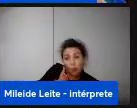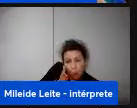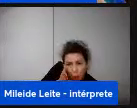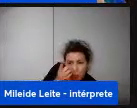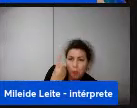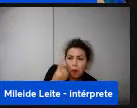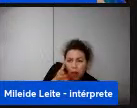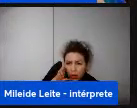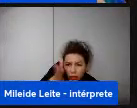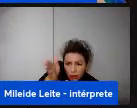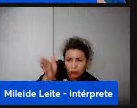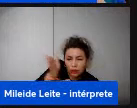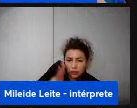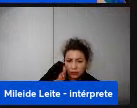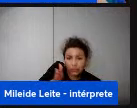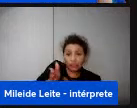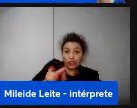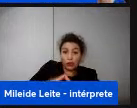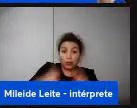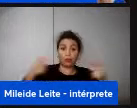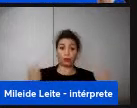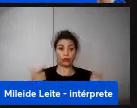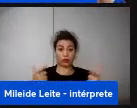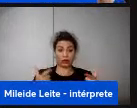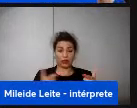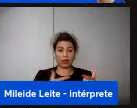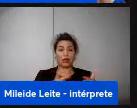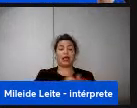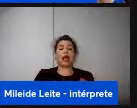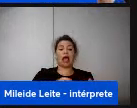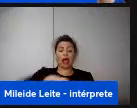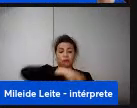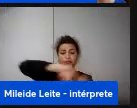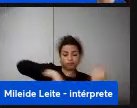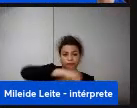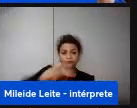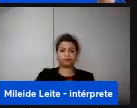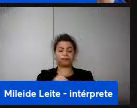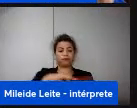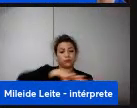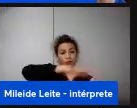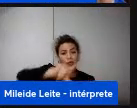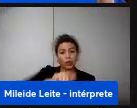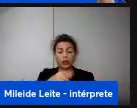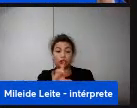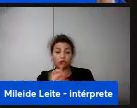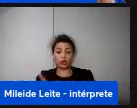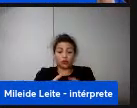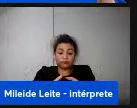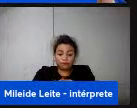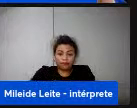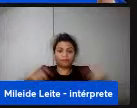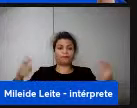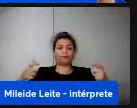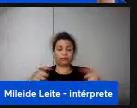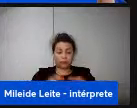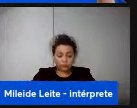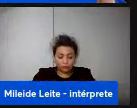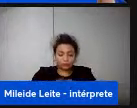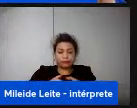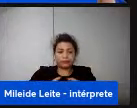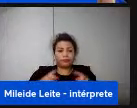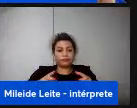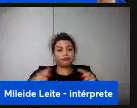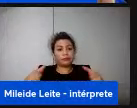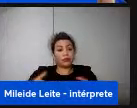no sentido de aumentar, ou seja, a desordem do universo ela apenas aumenta, vem aumentando desde o início